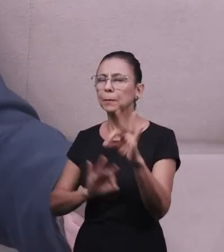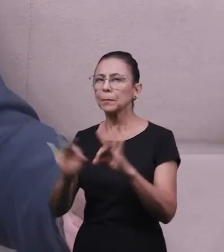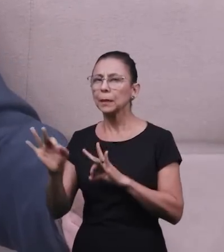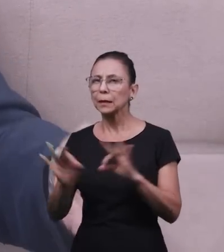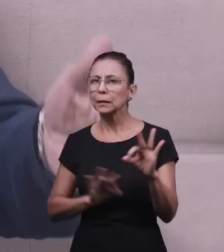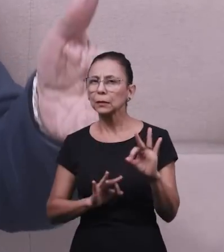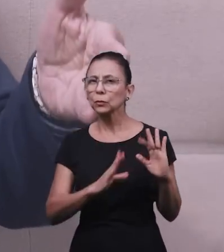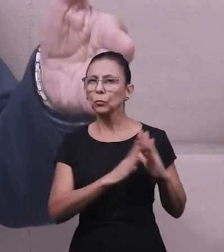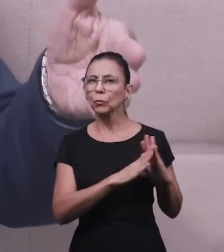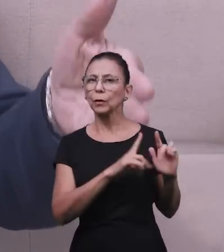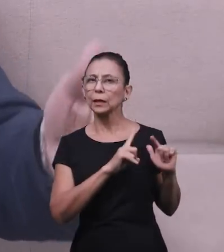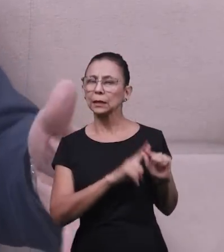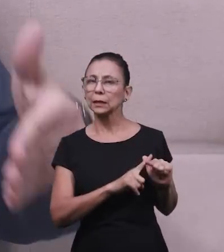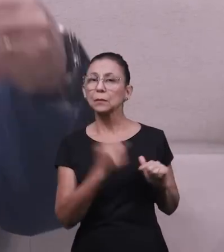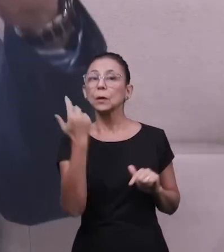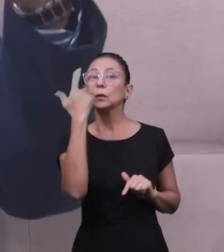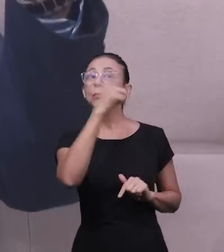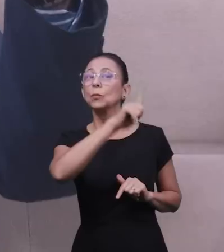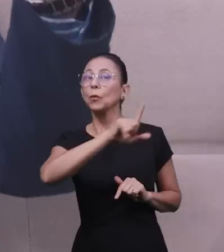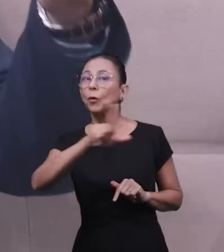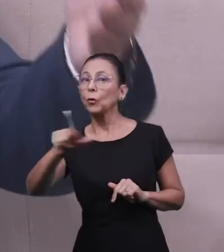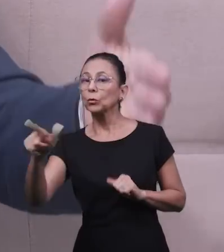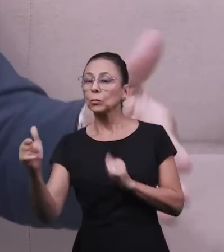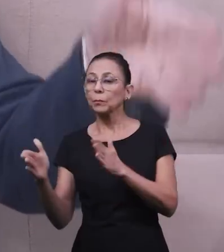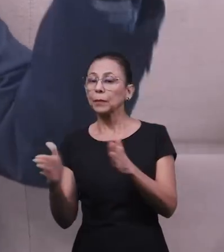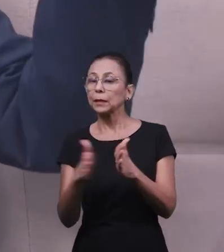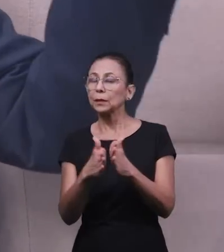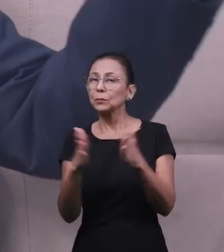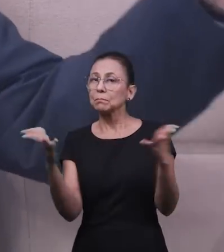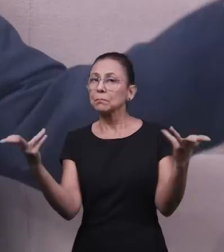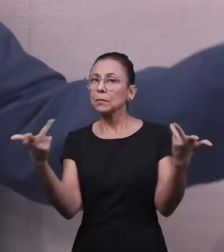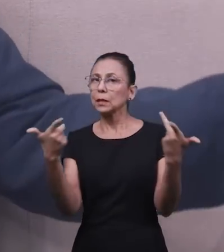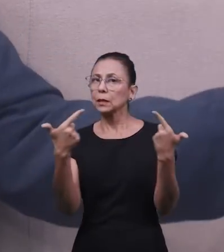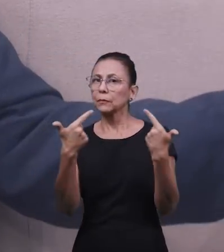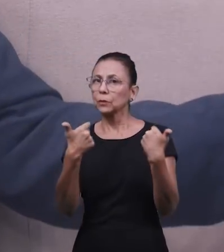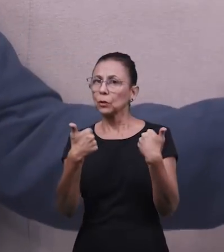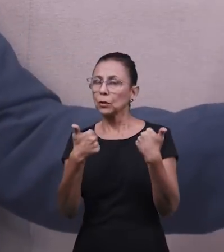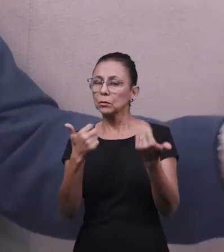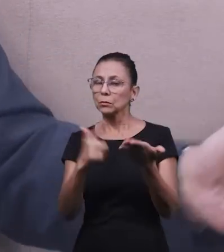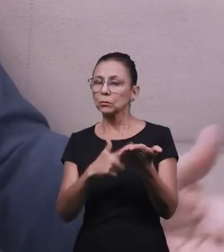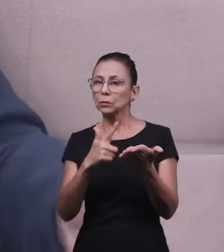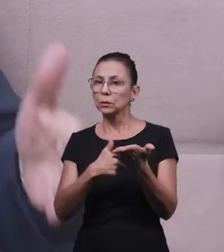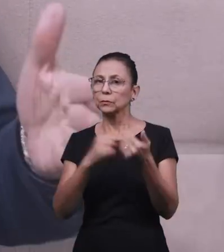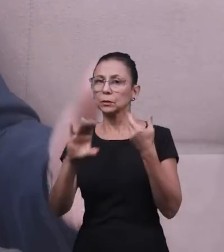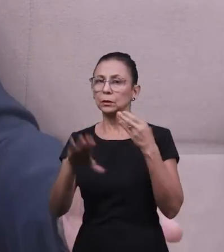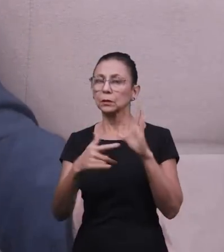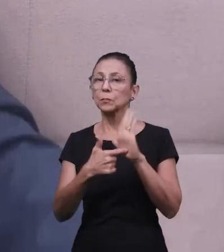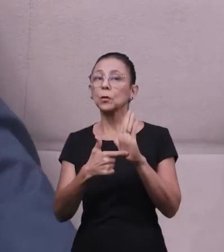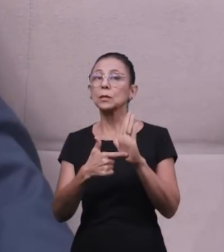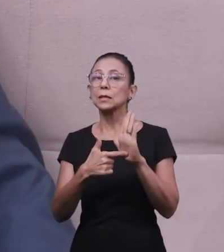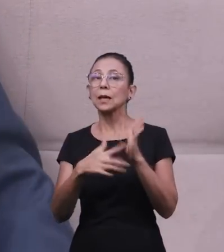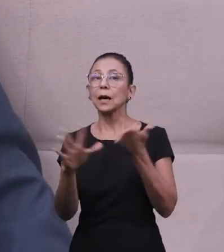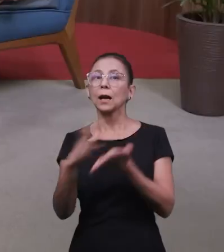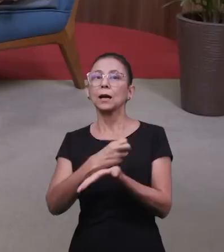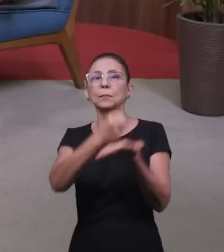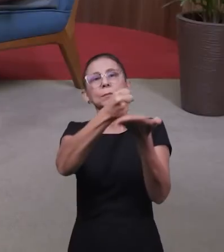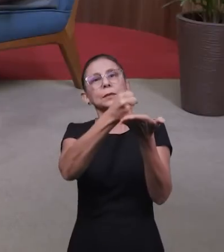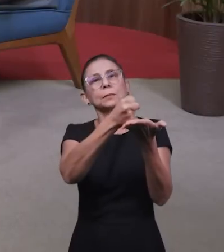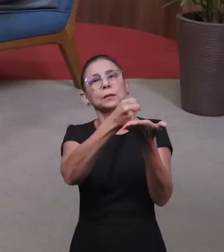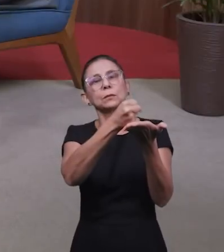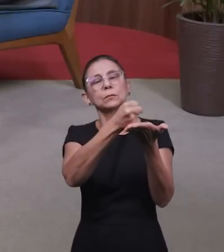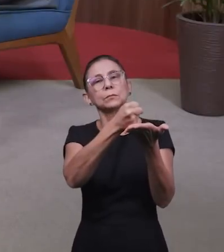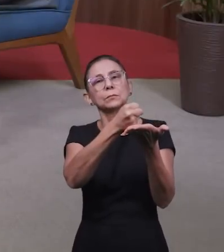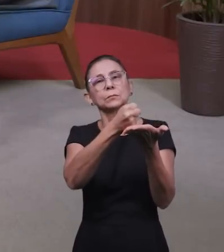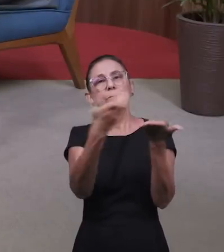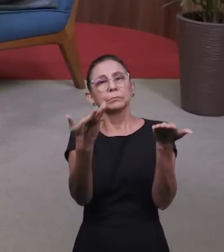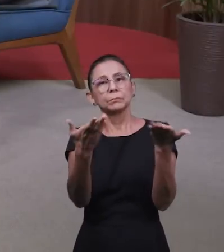esta igreja para o outro momento extraordinário profetizado no livro de Cantares, que é o arrebatamento. Amém.